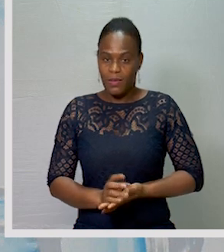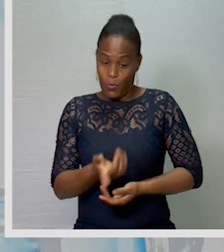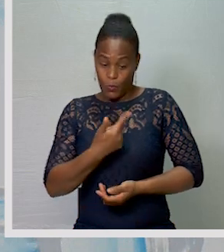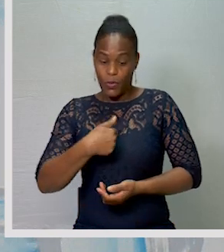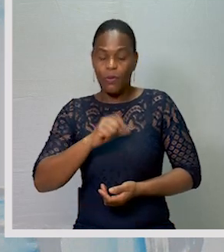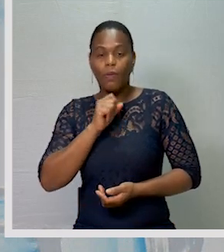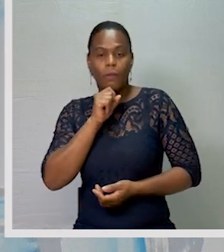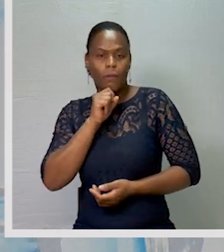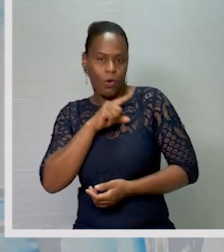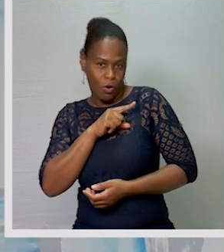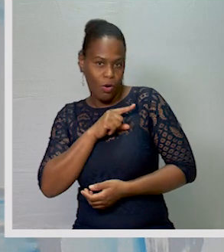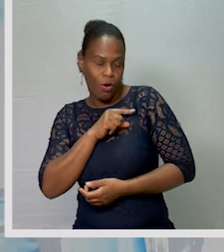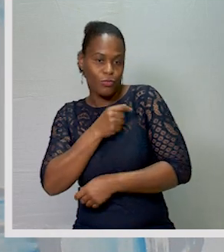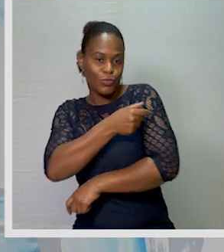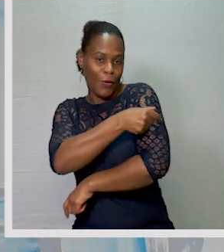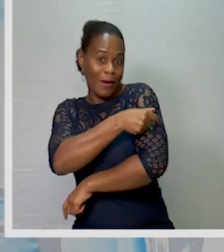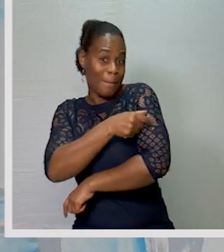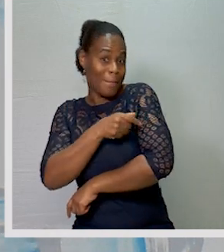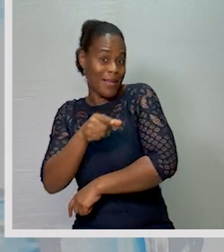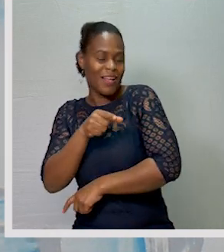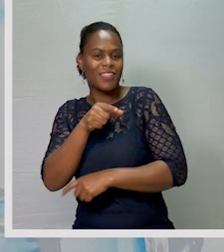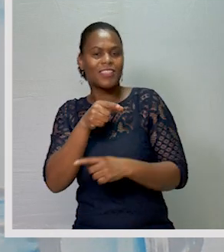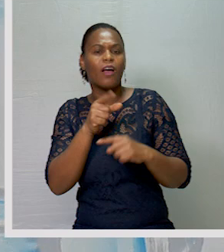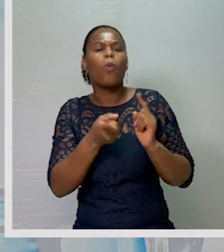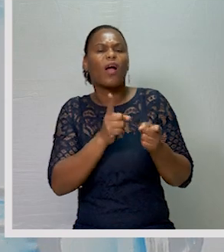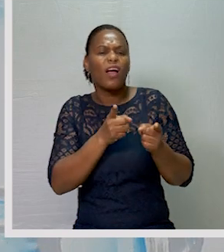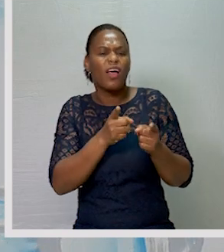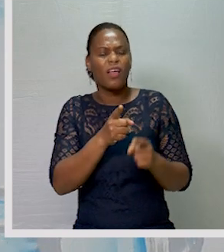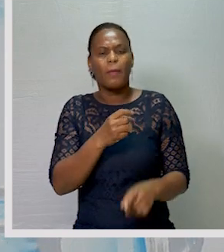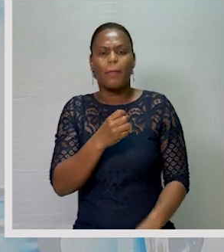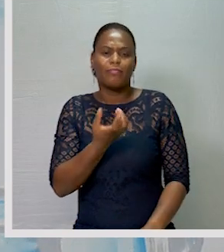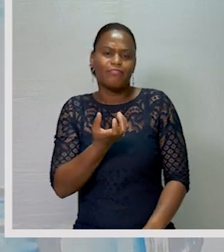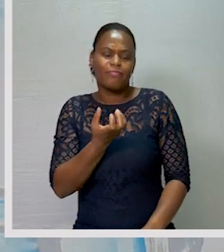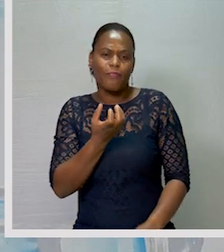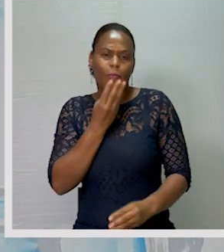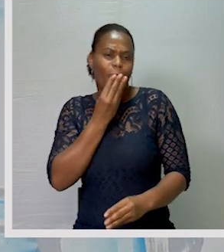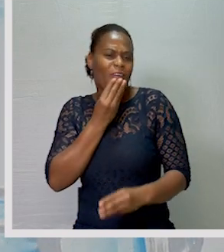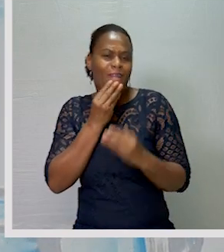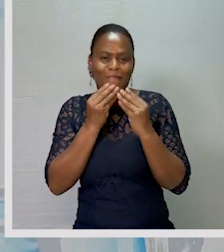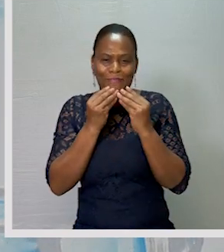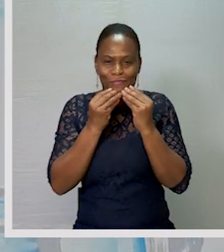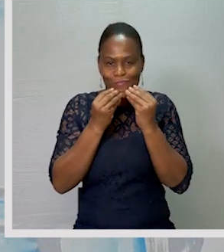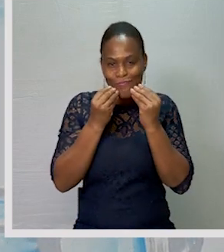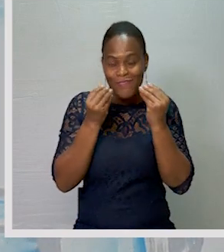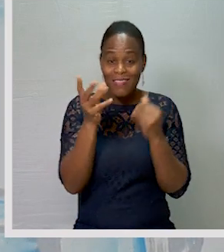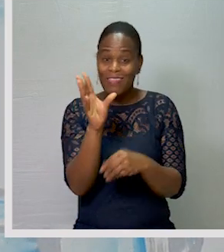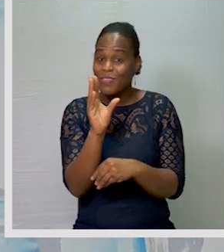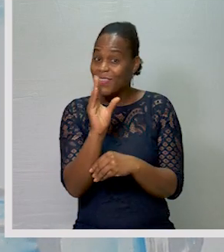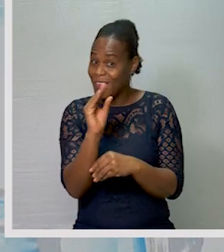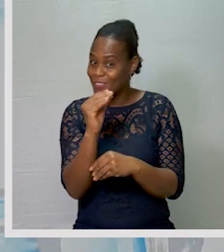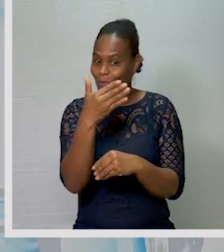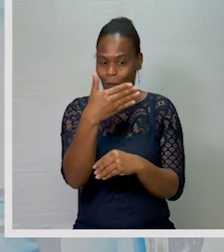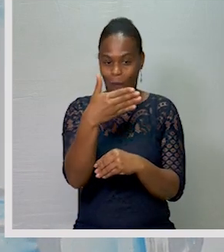Nós podemos representar isto através de 10 mangas. Então, neste momento, eu